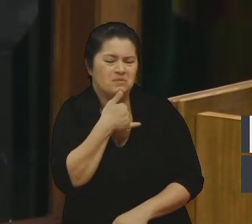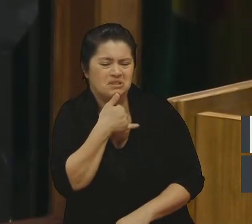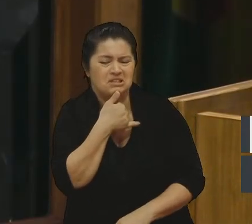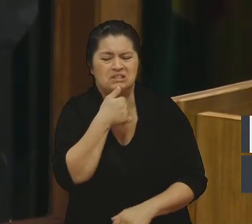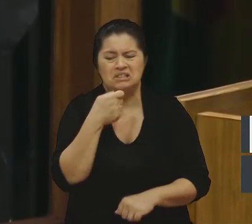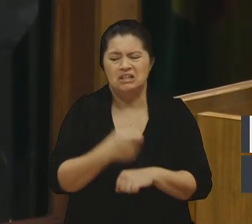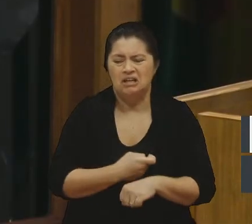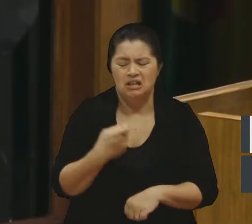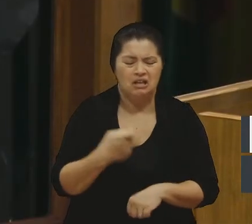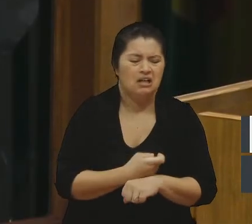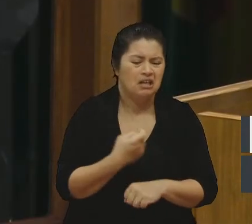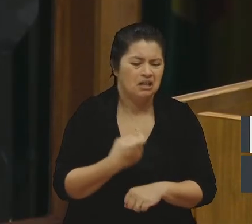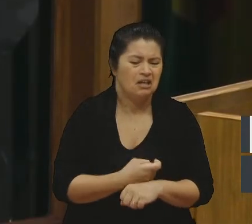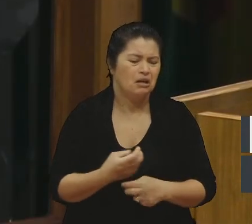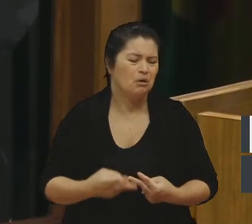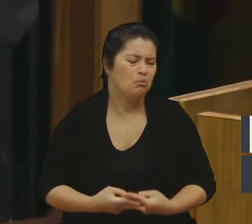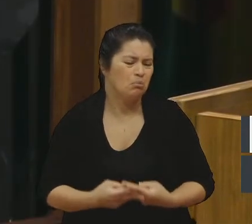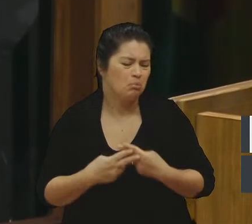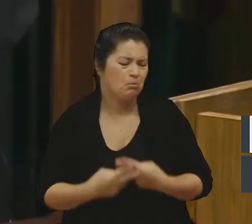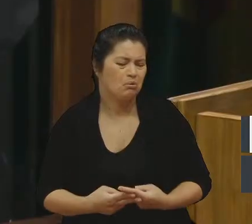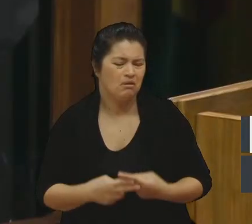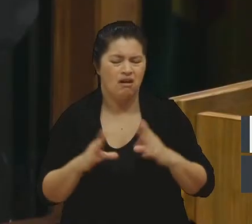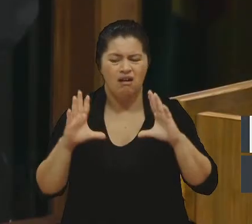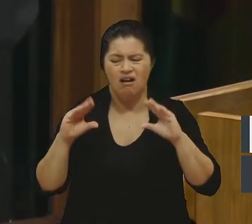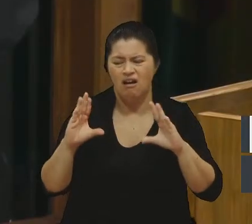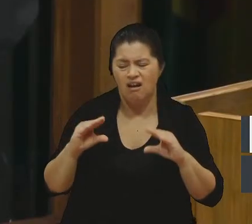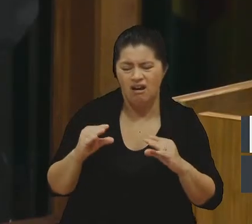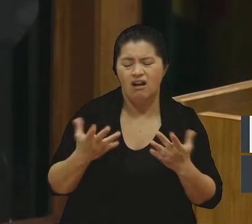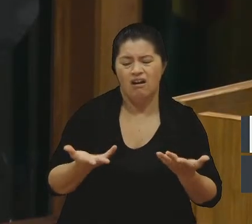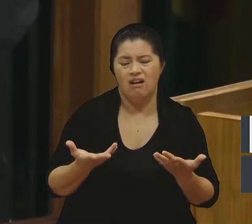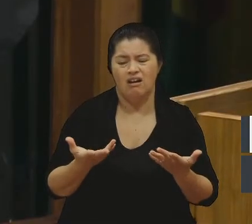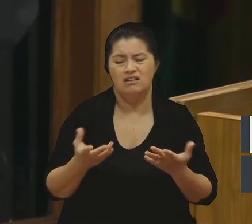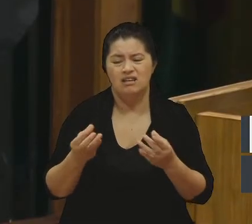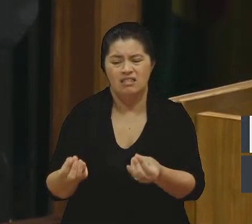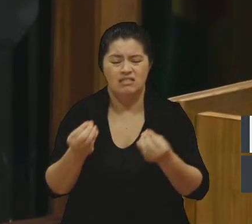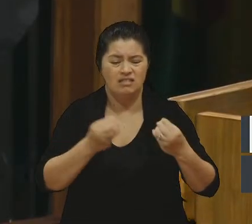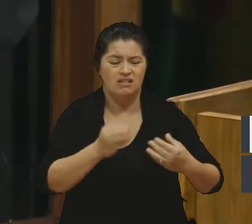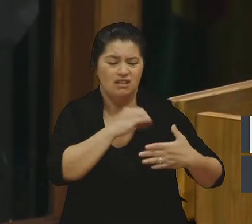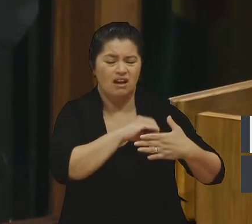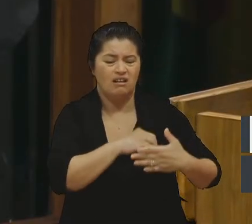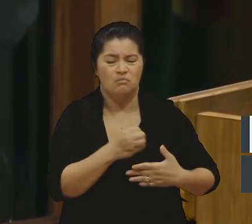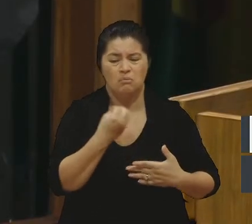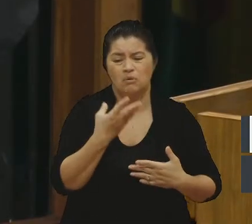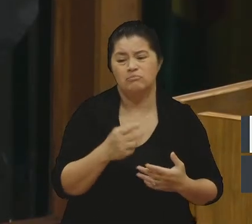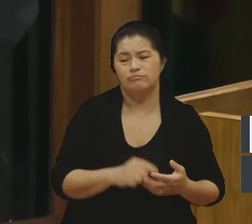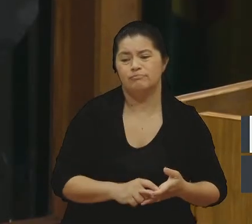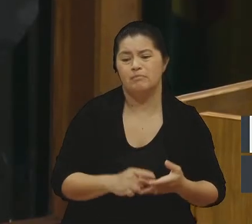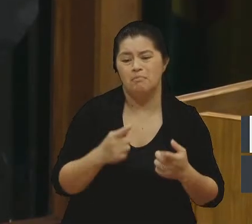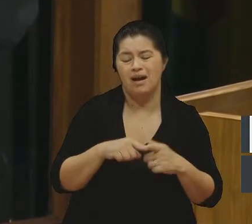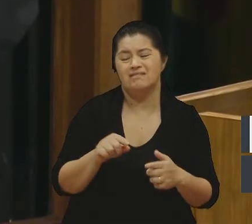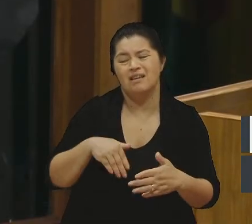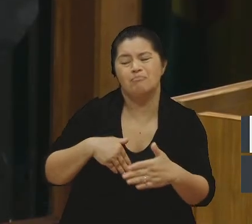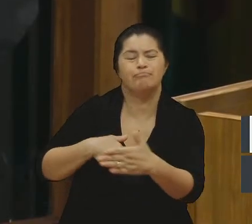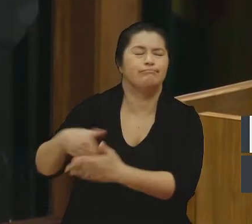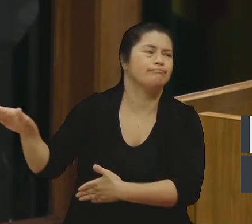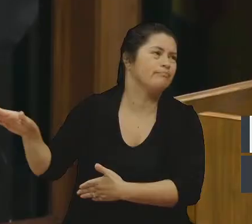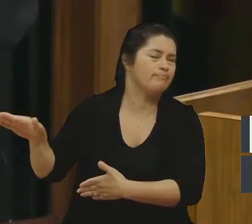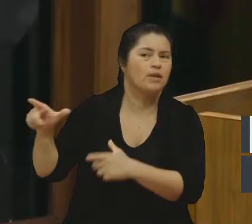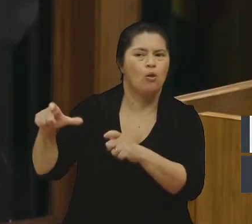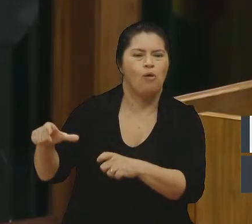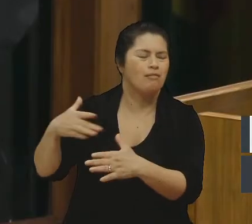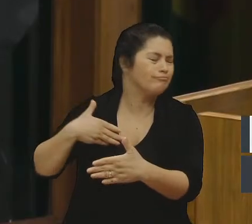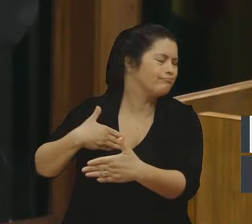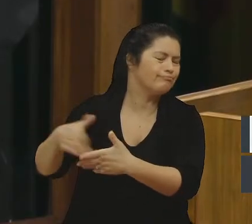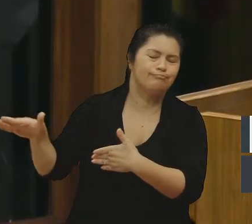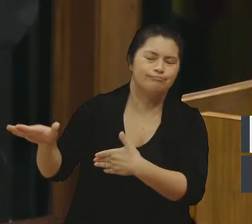estiver sendo confortável num lugar que te remunera bem, podem apostar comigo, em algum momento você chuta o balde desse lugar. Você chuta o